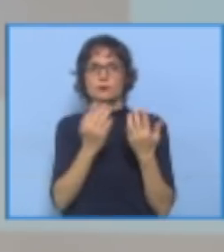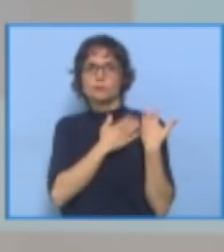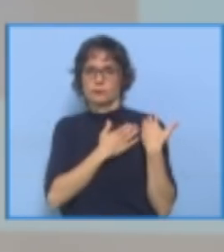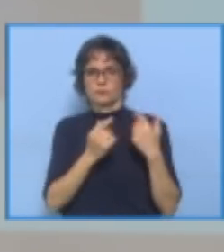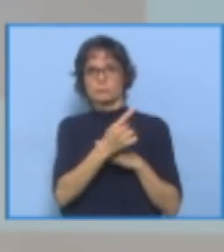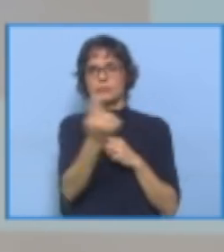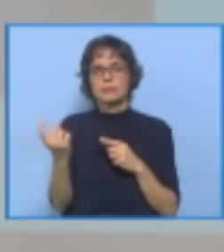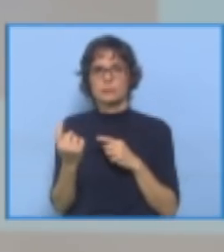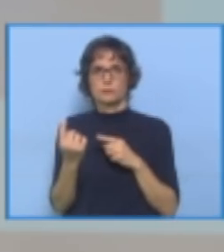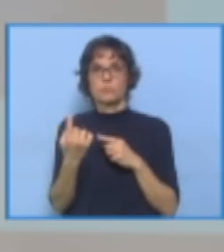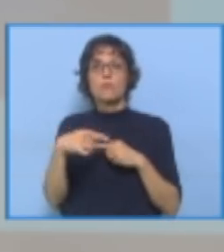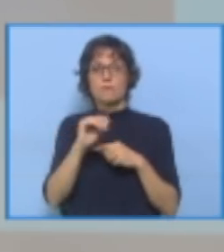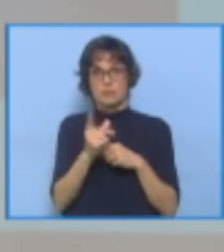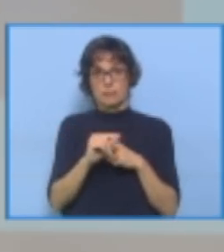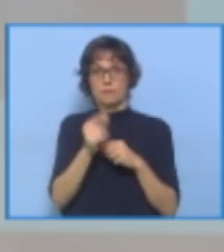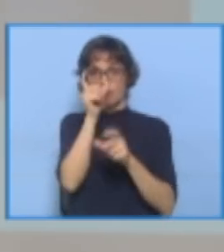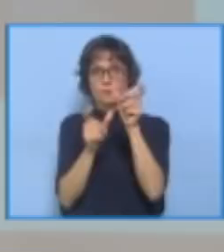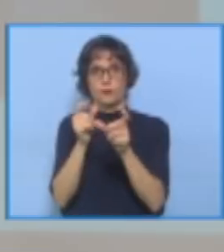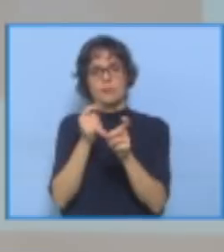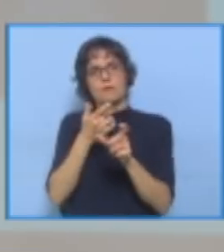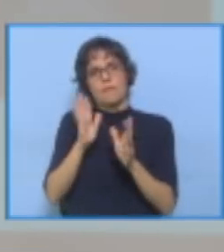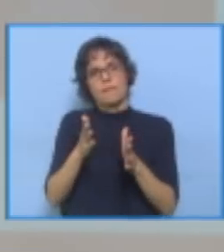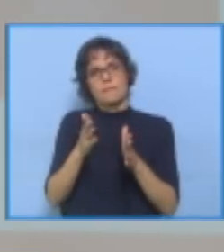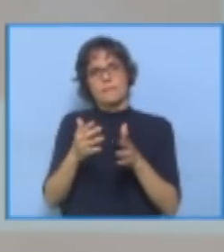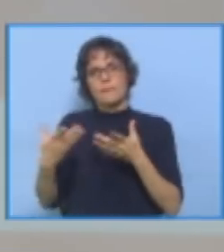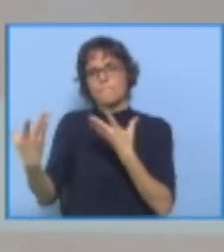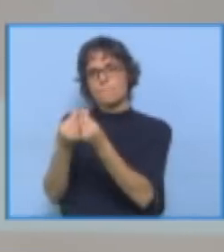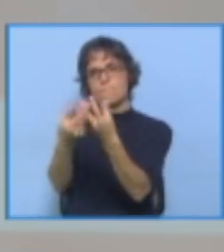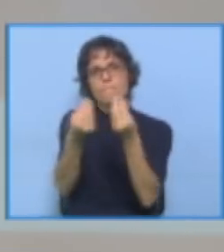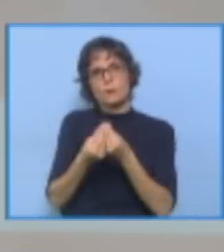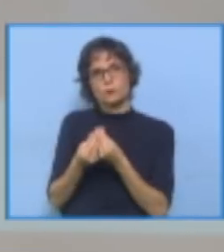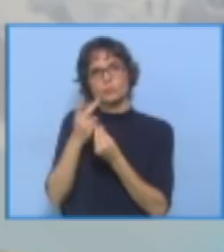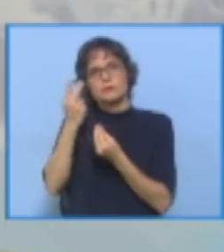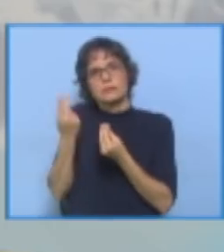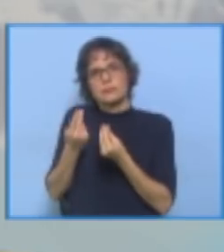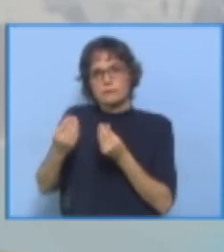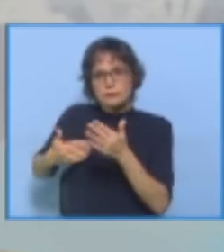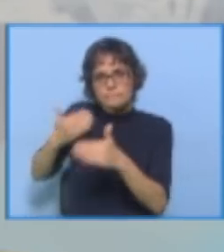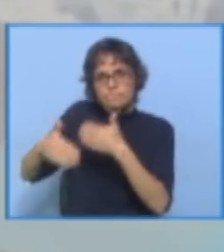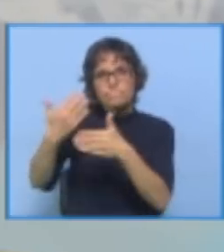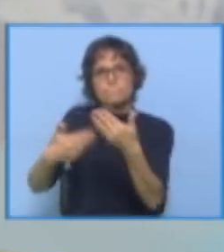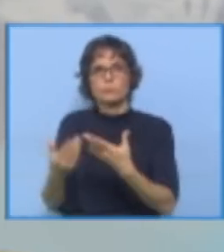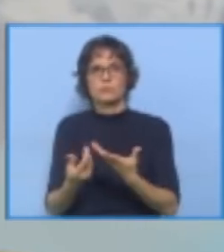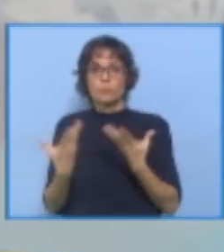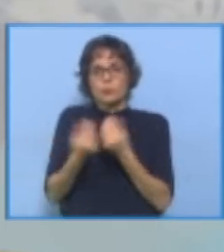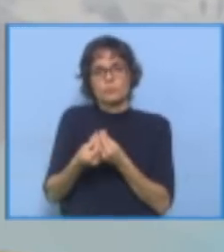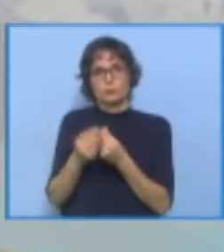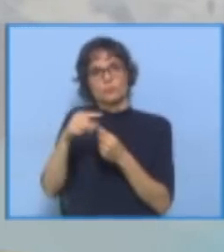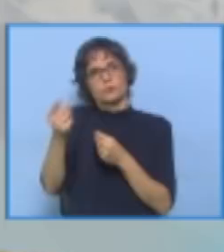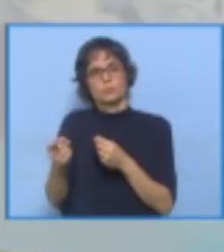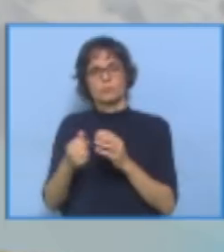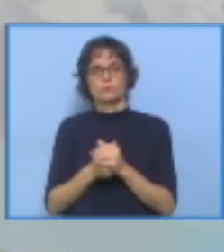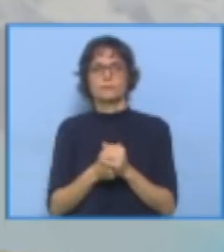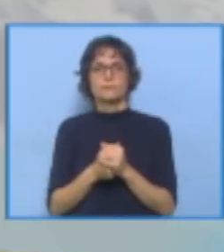companhia humana, cristã, para a aventura da vida. Rosário, estamos na Semana Santa, onde a cruz,